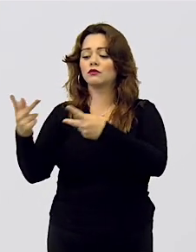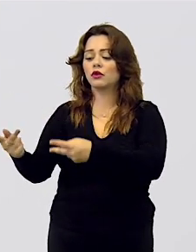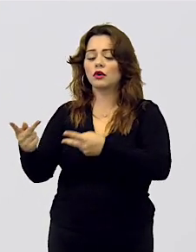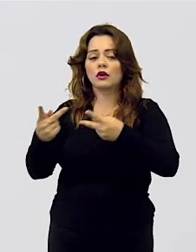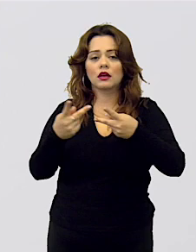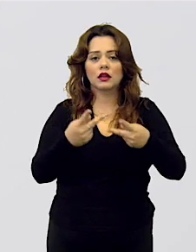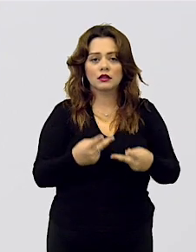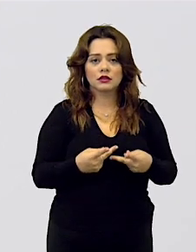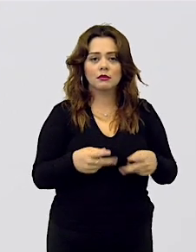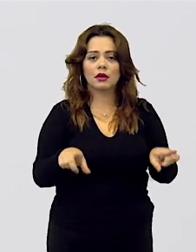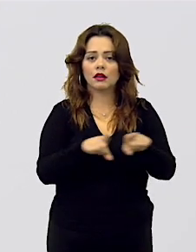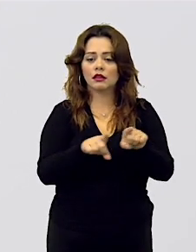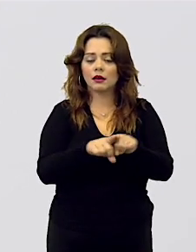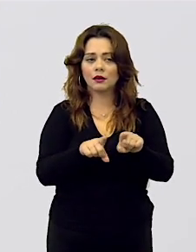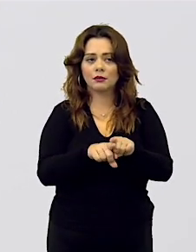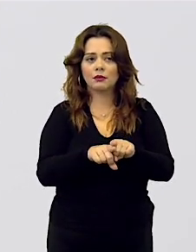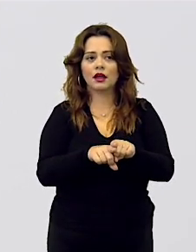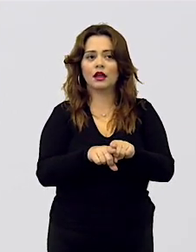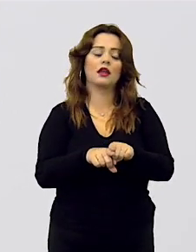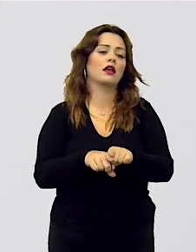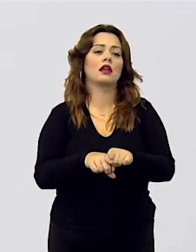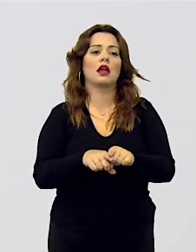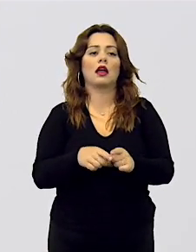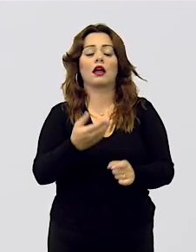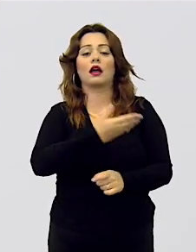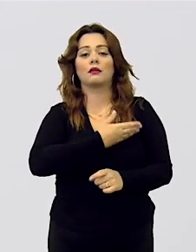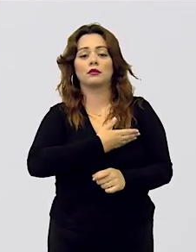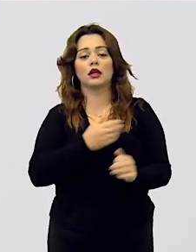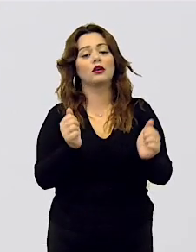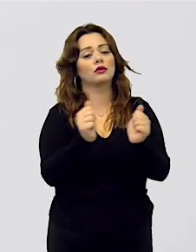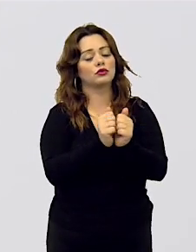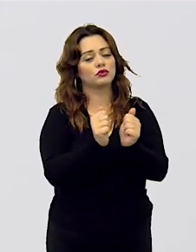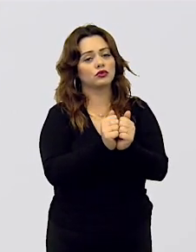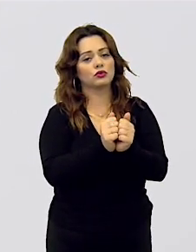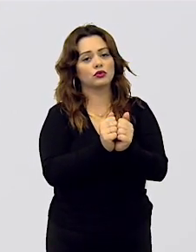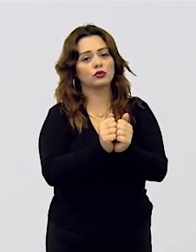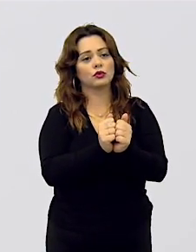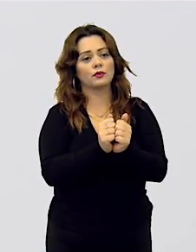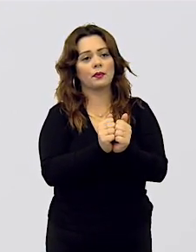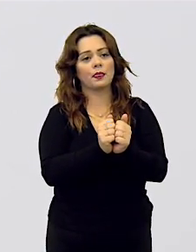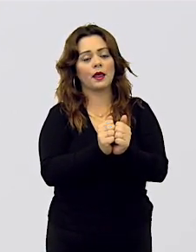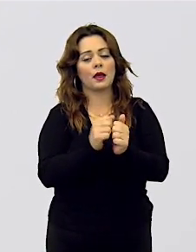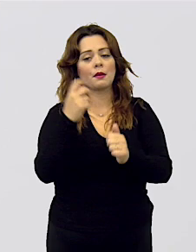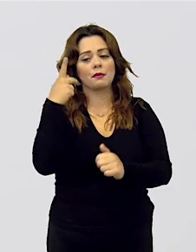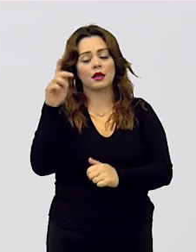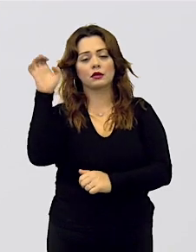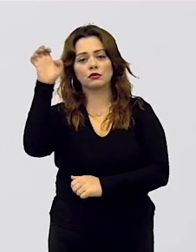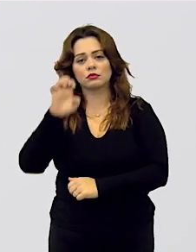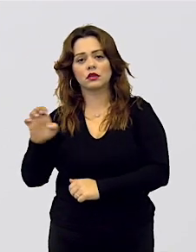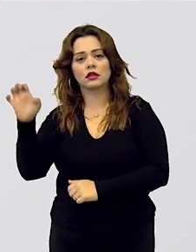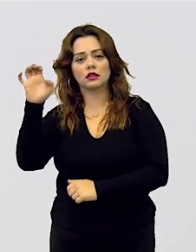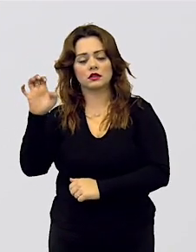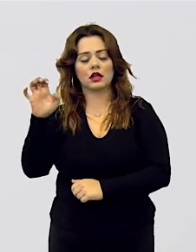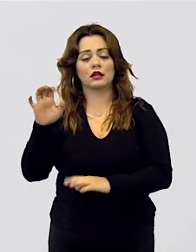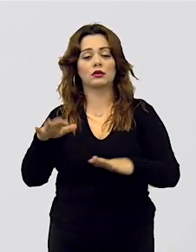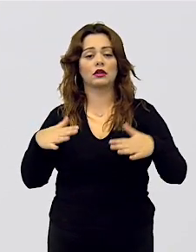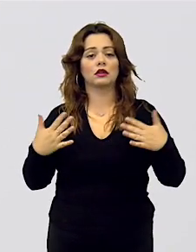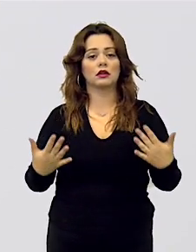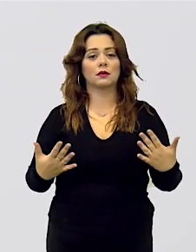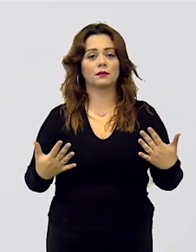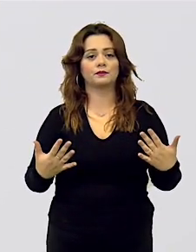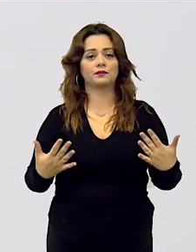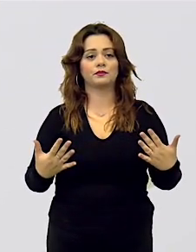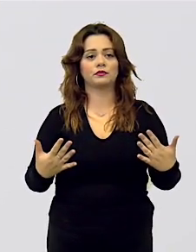Cidadão honorário de Mato Grosso do Sul gentilmente concedido pela Assembleia Legislativa daquele estado de modo